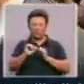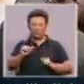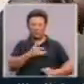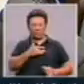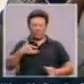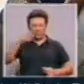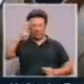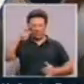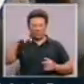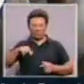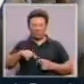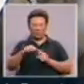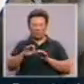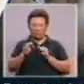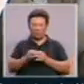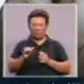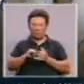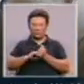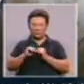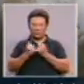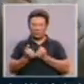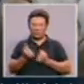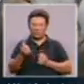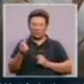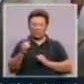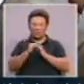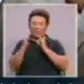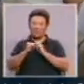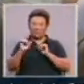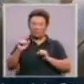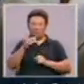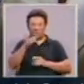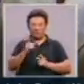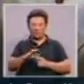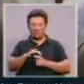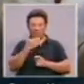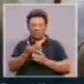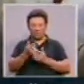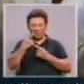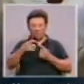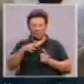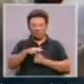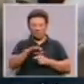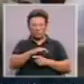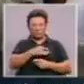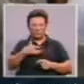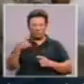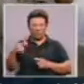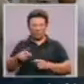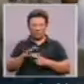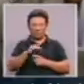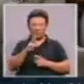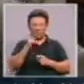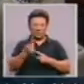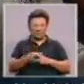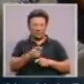pulmão como sabe o fórum dos professores internacionais assim declarou no sentido de divulgar o impacto da doença pulmonar e também